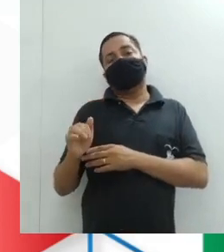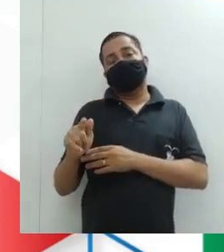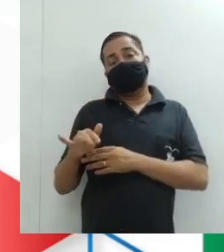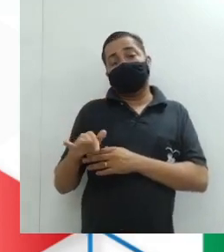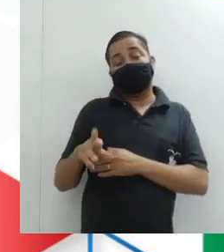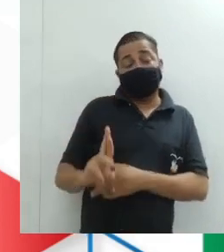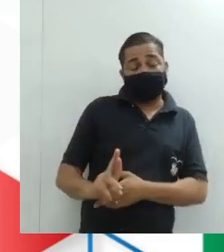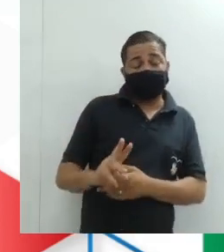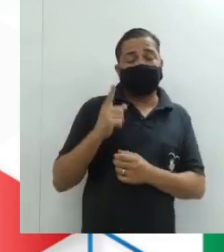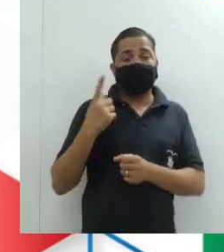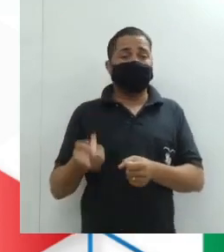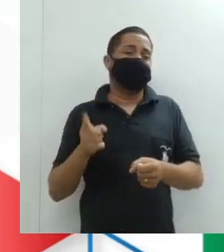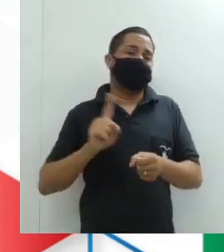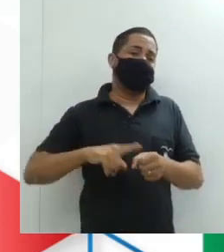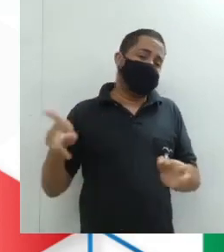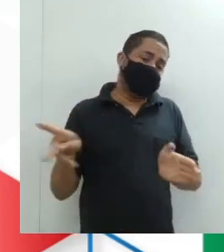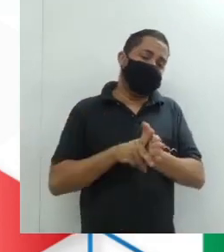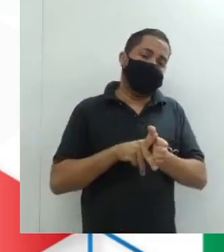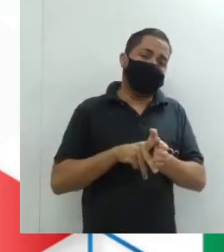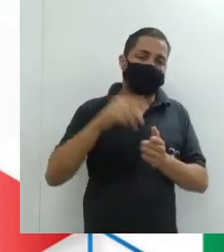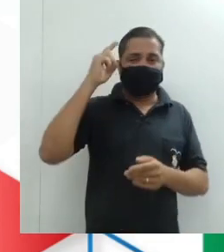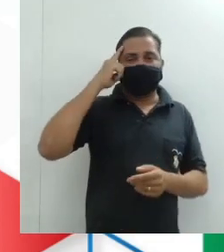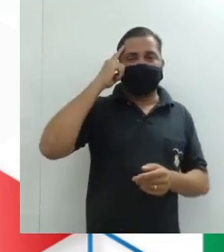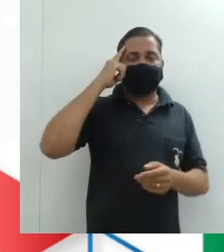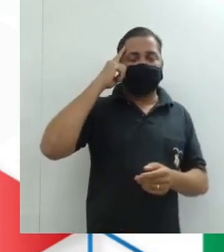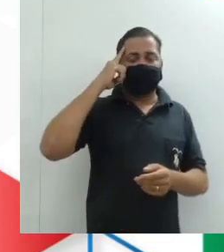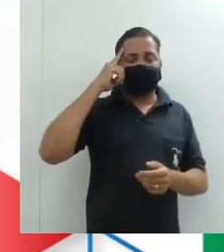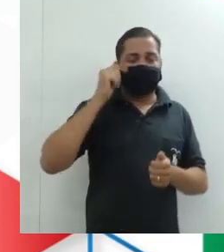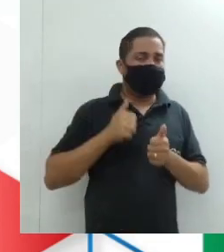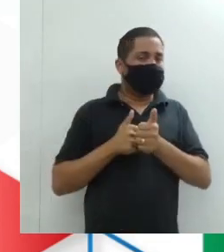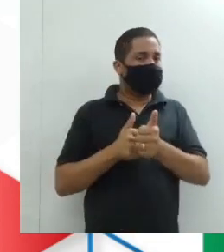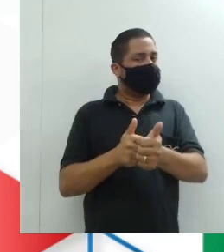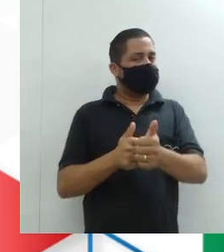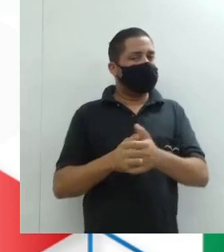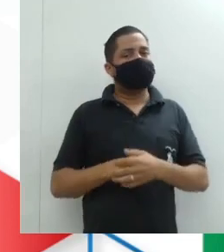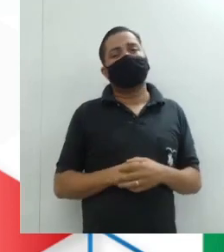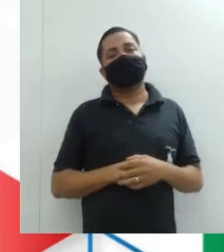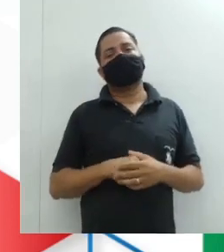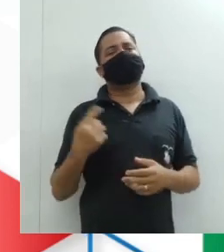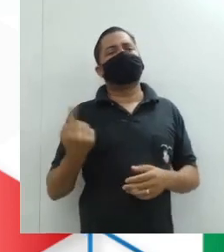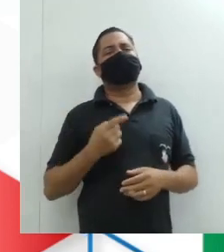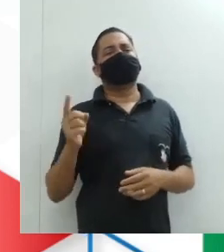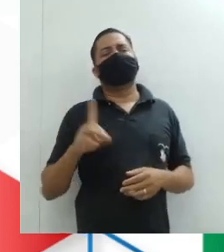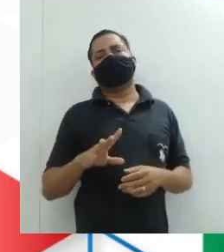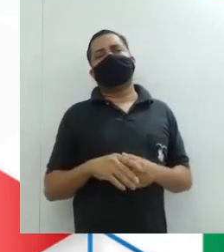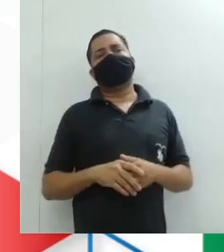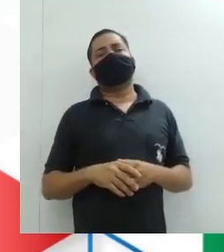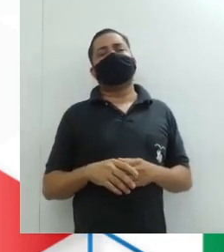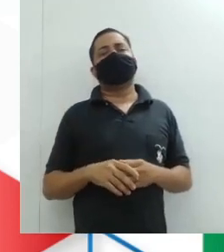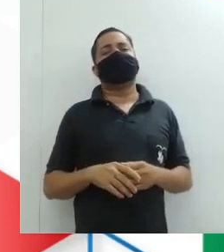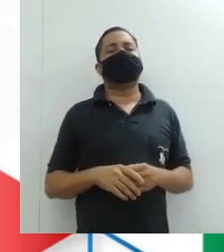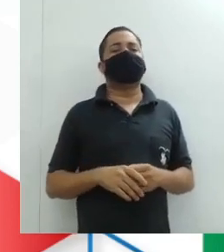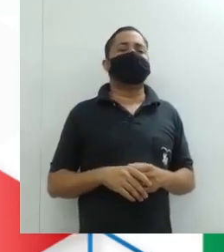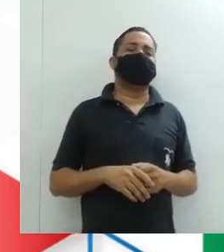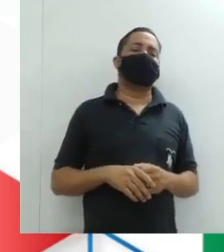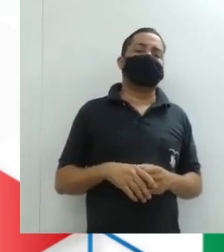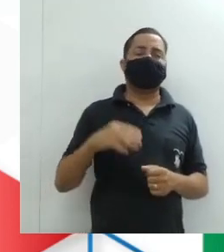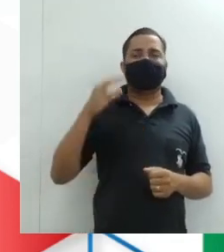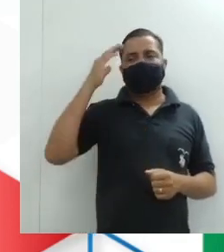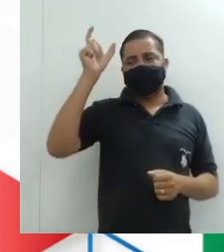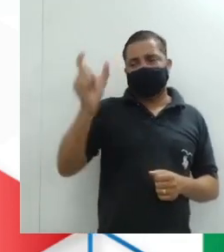reflexão volta-se para o próprio pensamento. Acompanhe ainda. Não somos, porém, somente seres